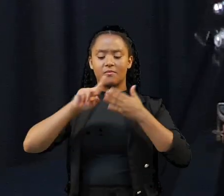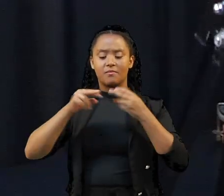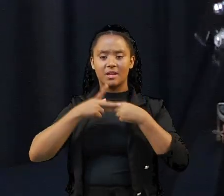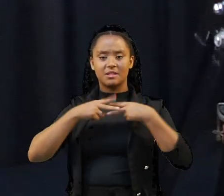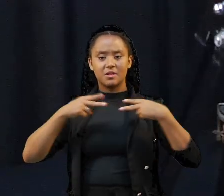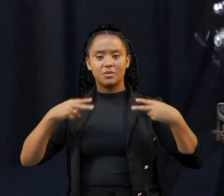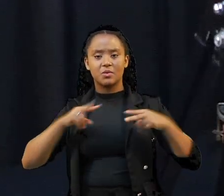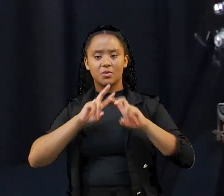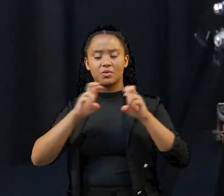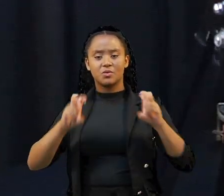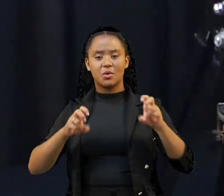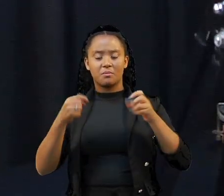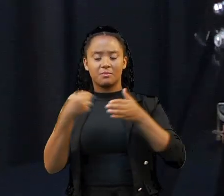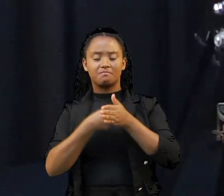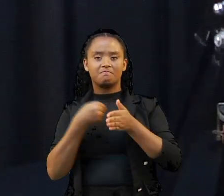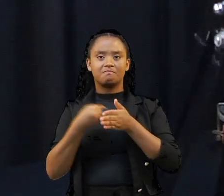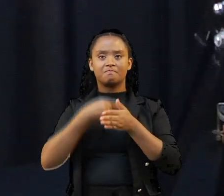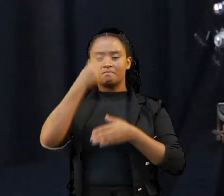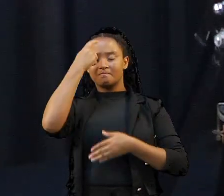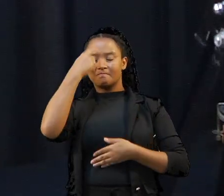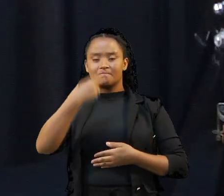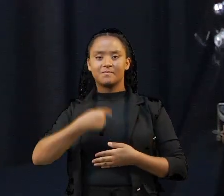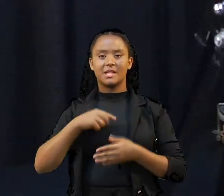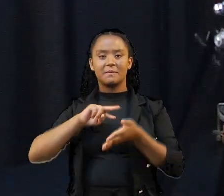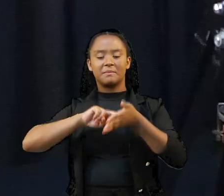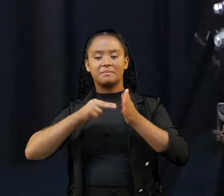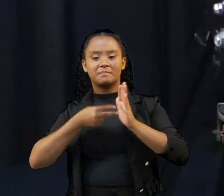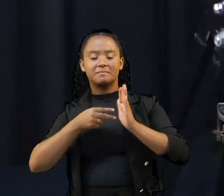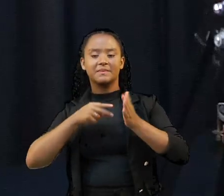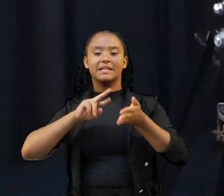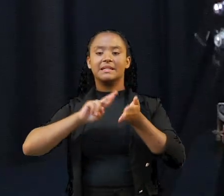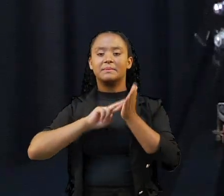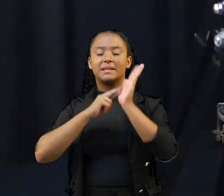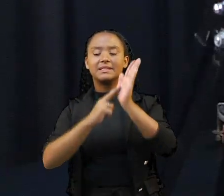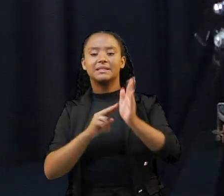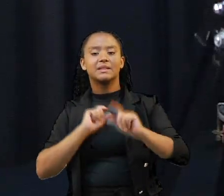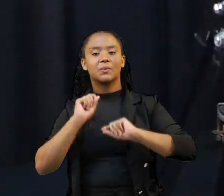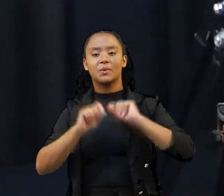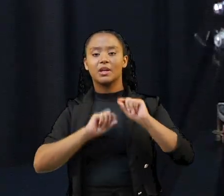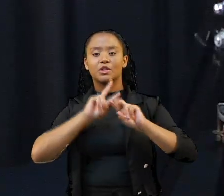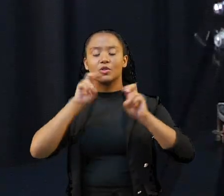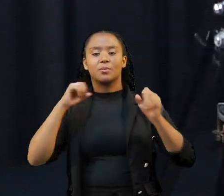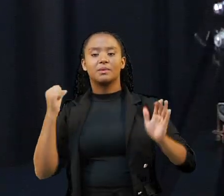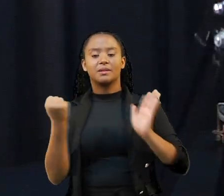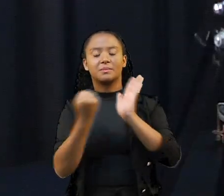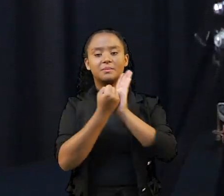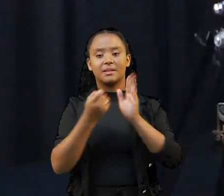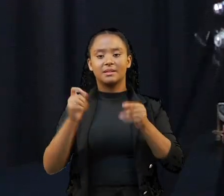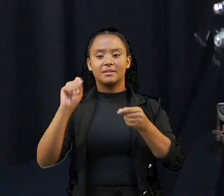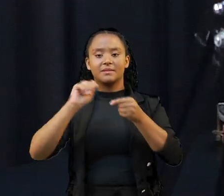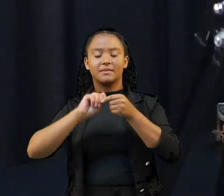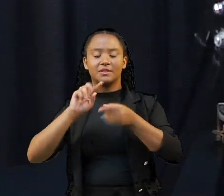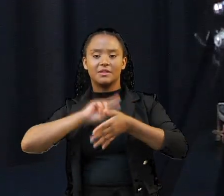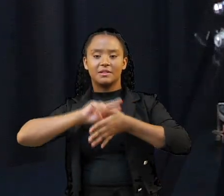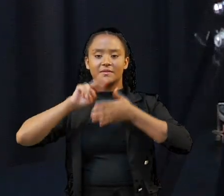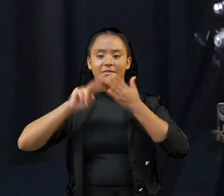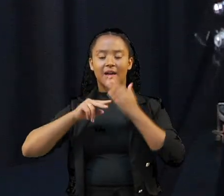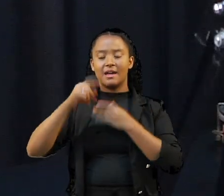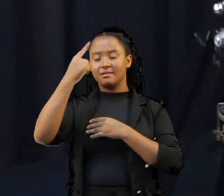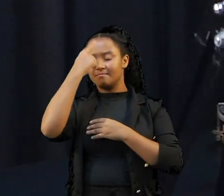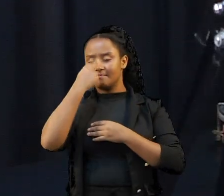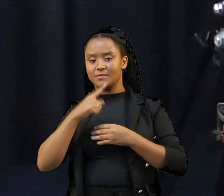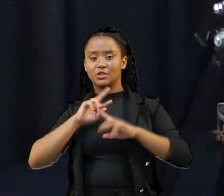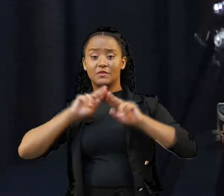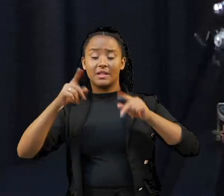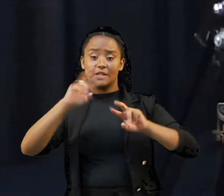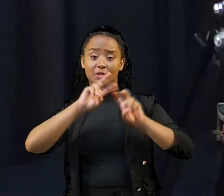as coisas sobre quem sou para mim, sobre quem sou para as pessoas, sobre as marcas que deixei das várias versões de mim e toda